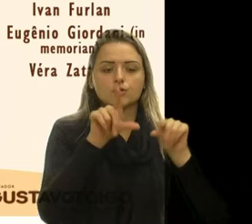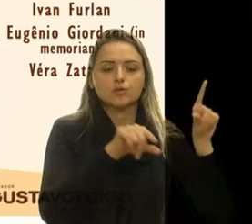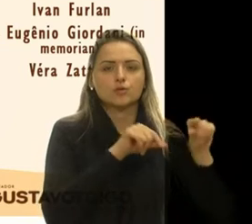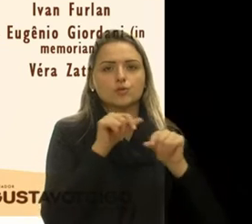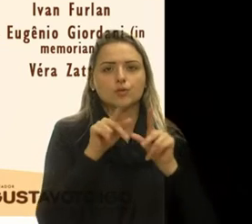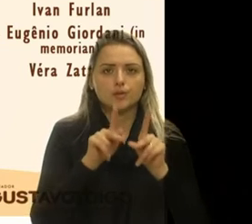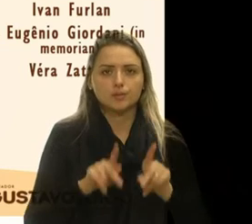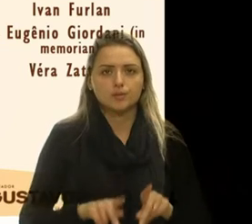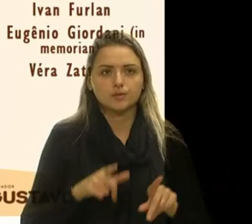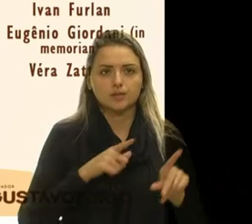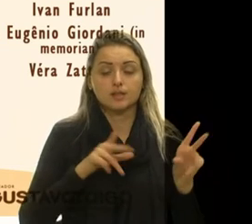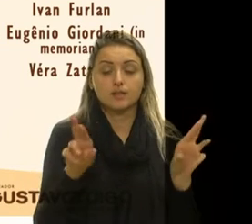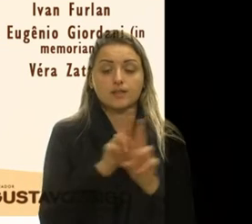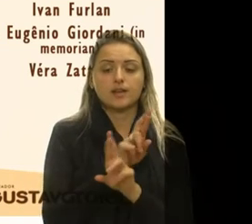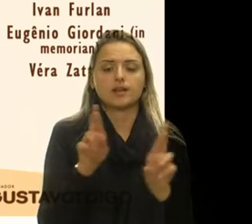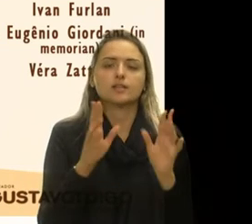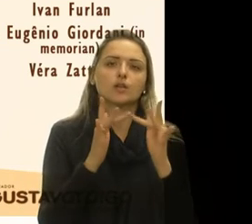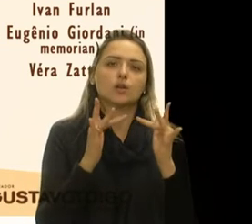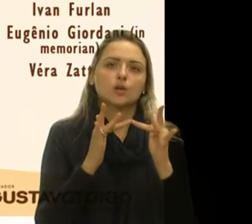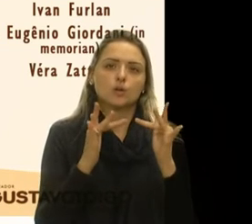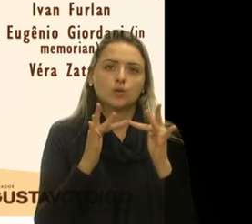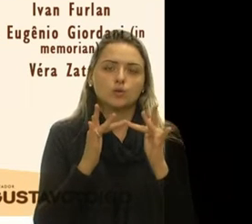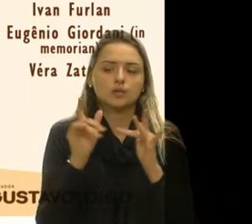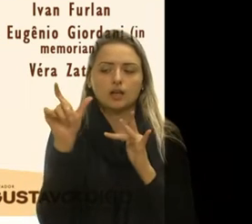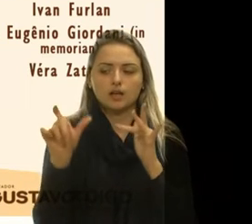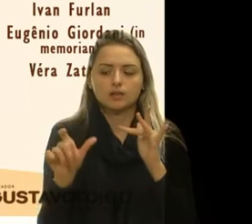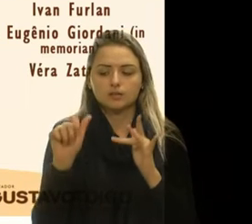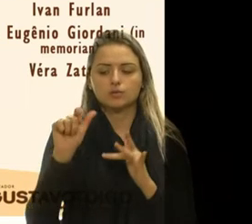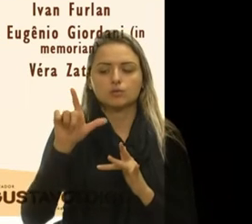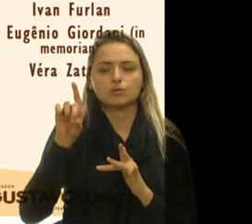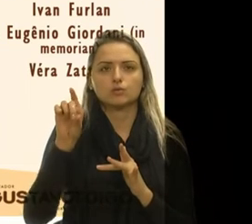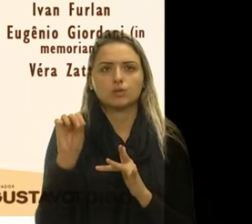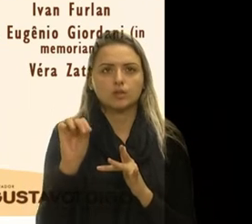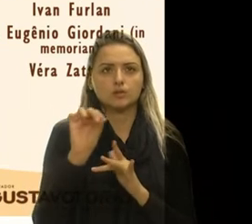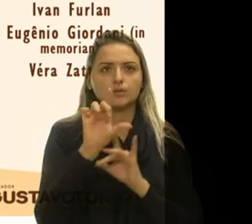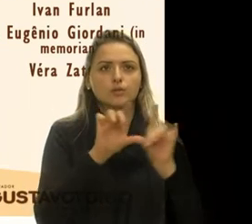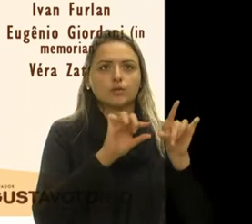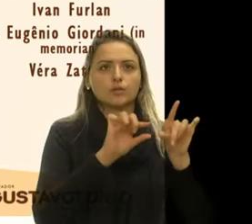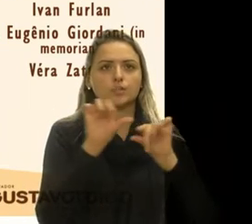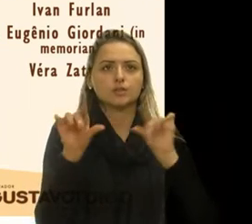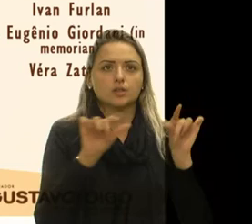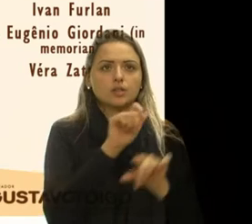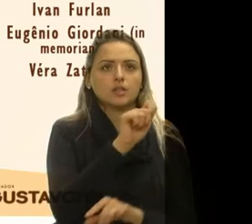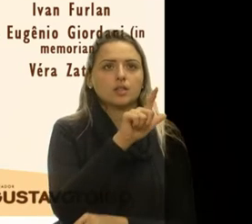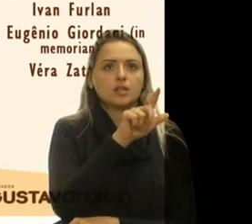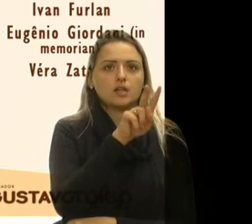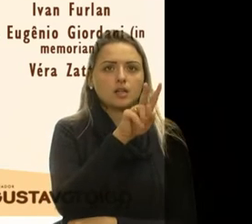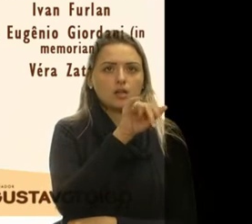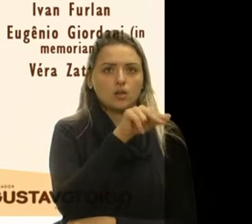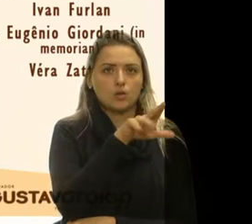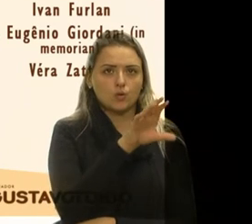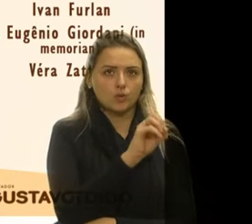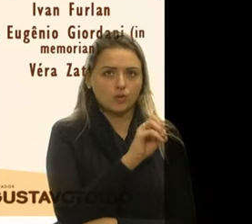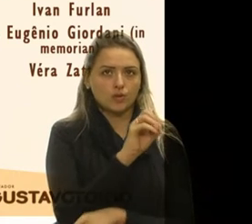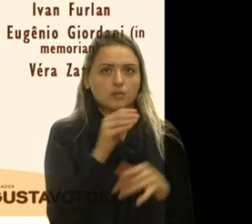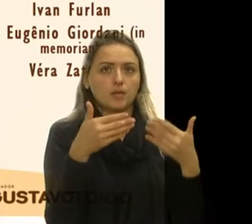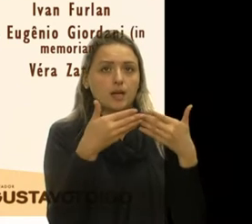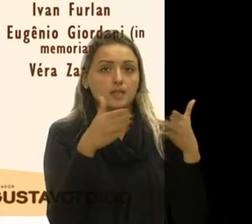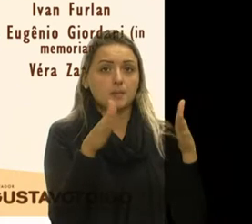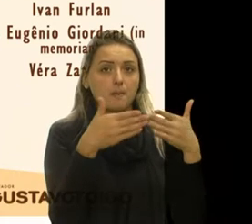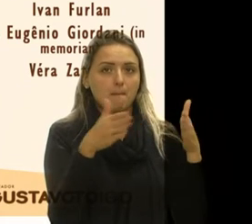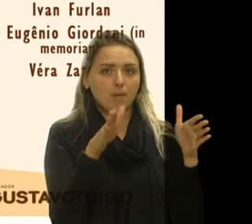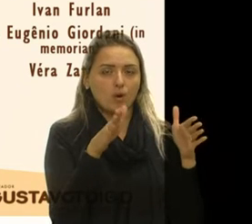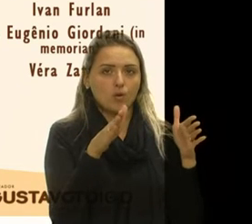tiveram, né, uma relação muito próximas com Aldo Locatelli, e foram escolhidos Alvino Brugali, pelas portas de bronze, e também porque